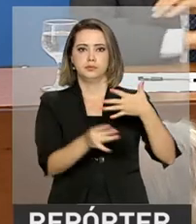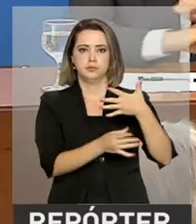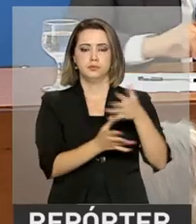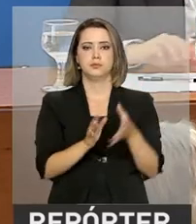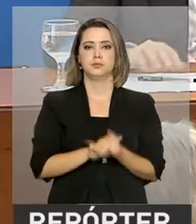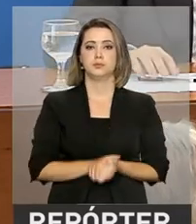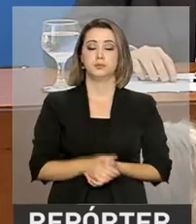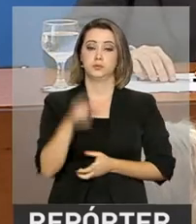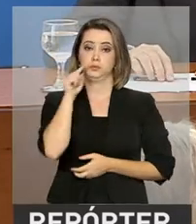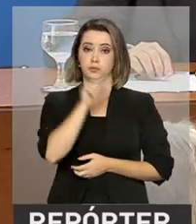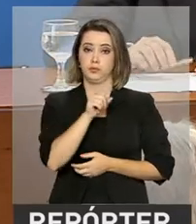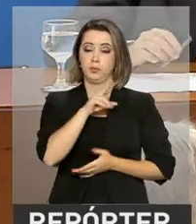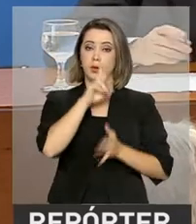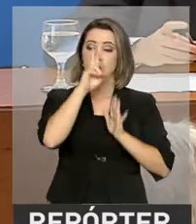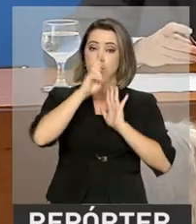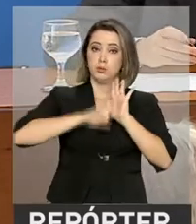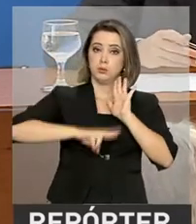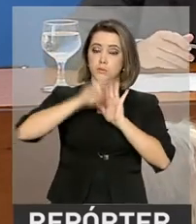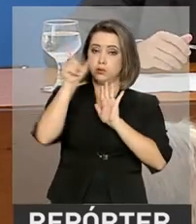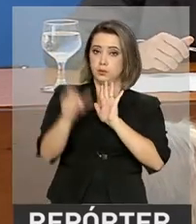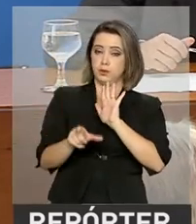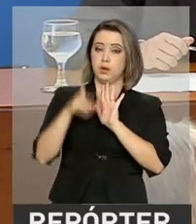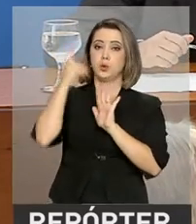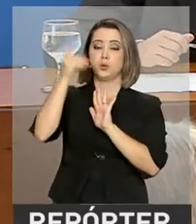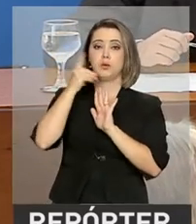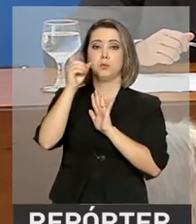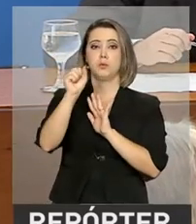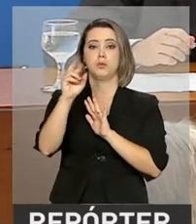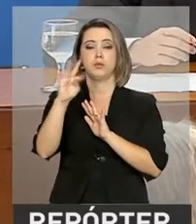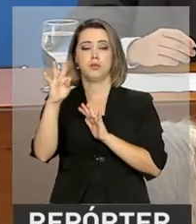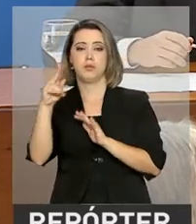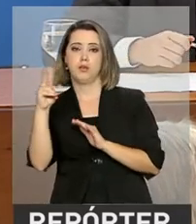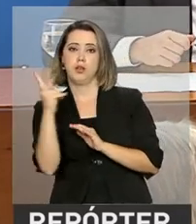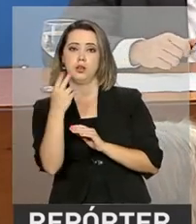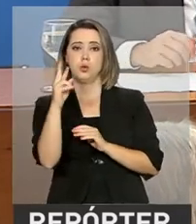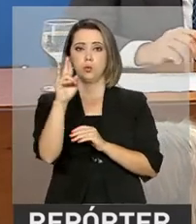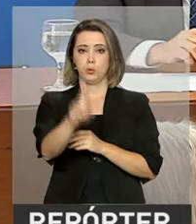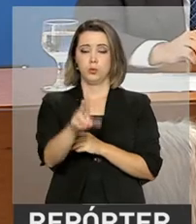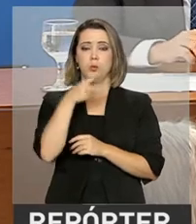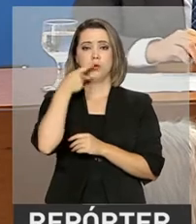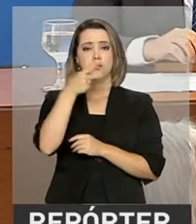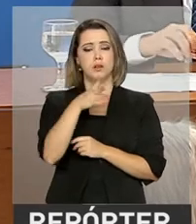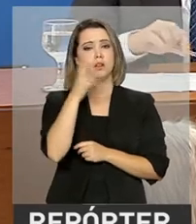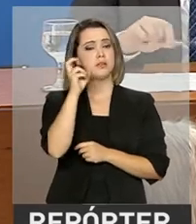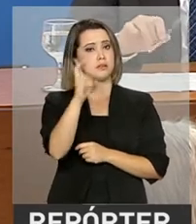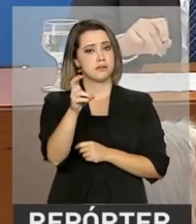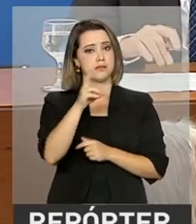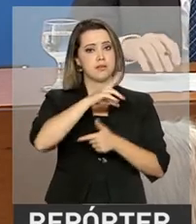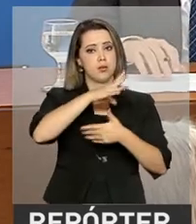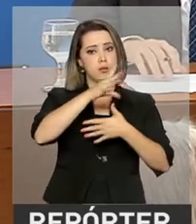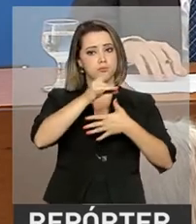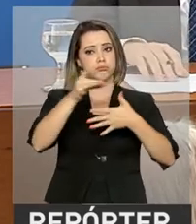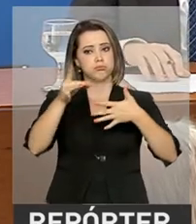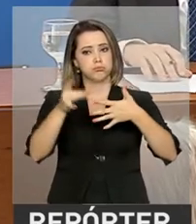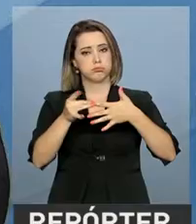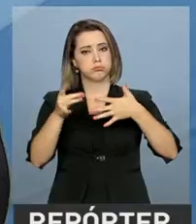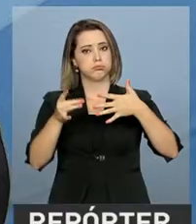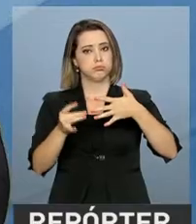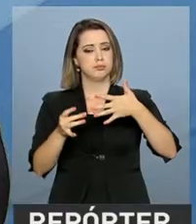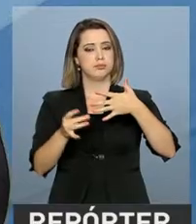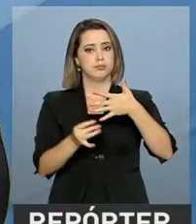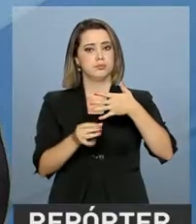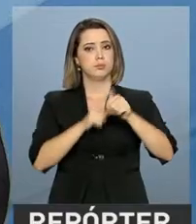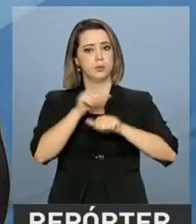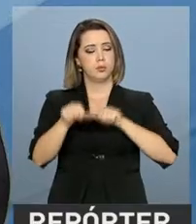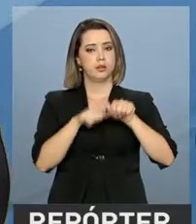exemplo do relator da reforma da previdência deputado arthur maia as alterações em cinco pontos acertados com o presidente